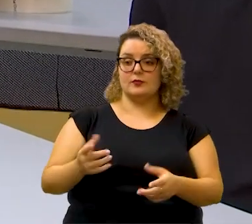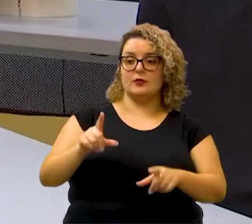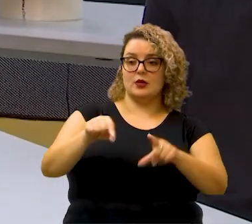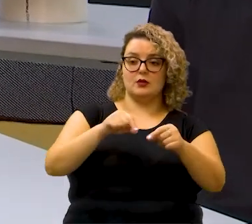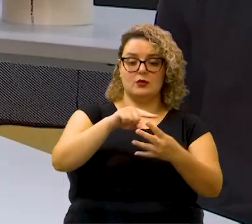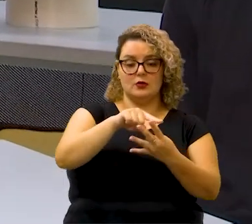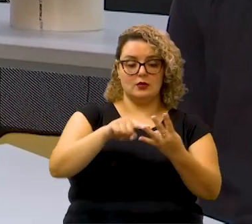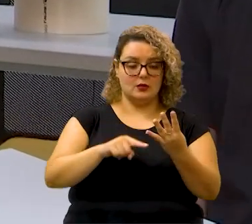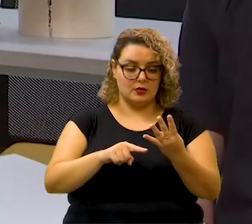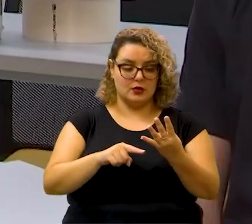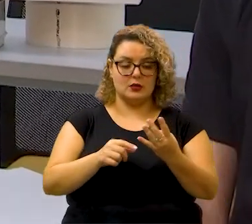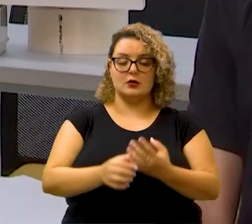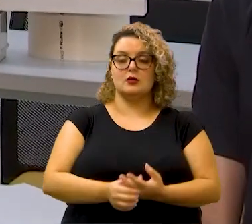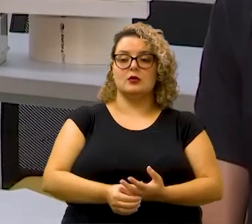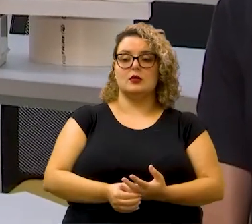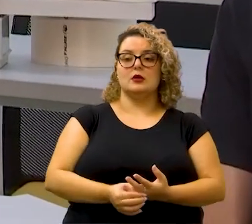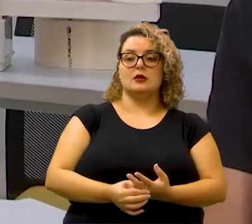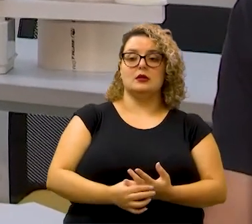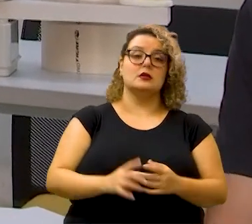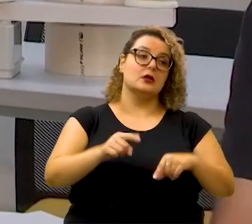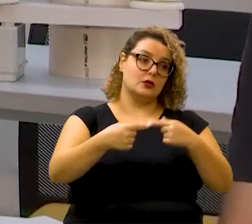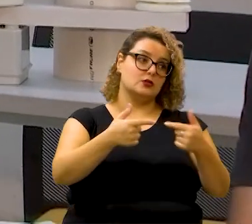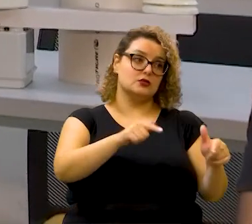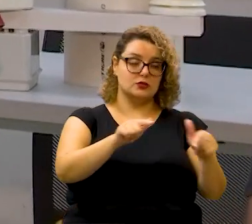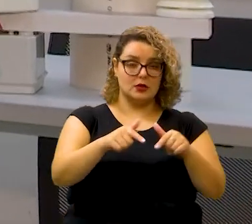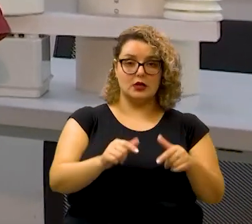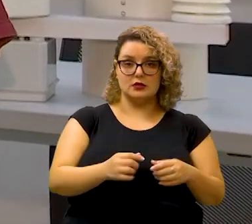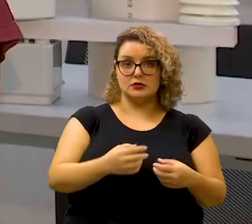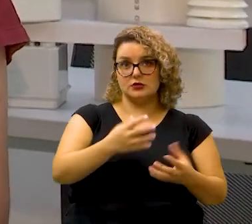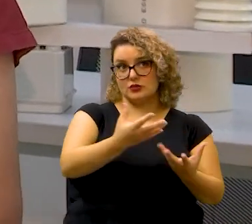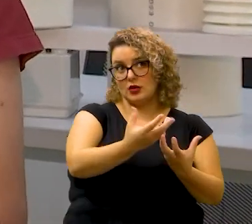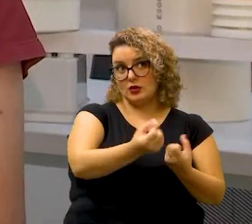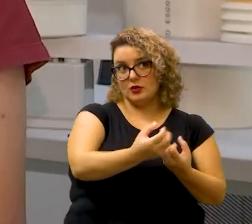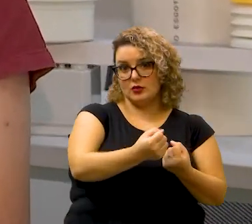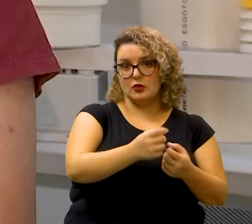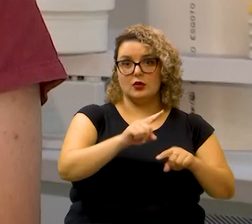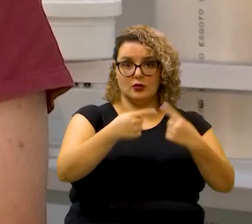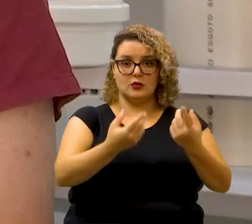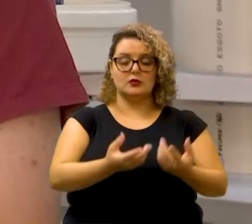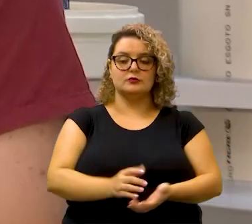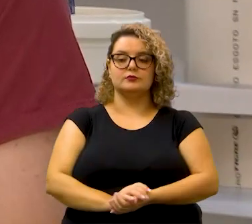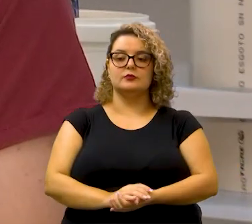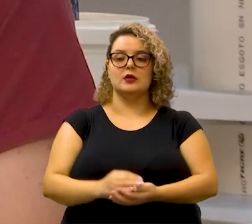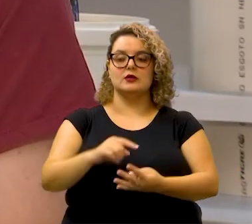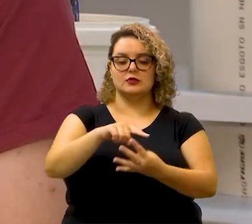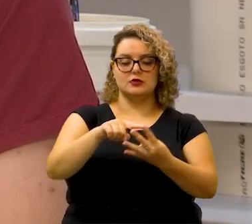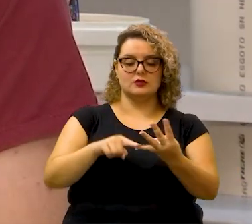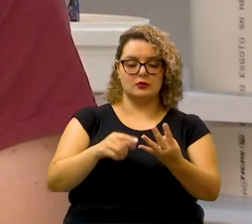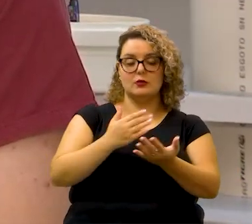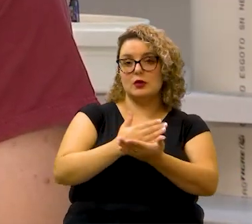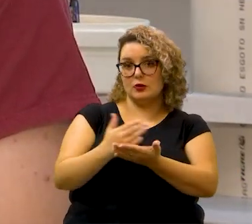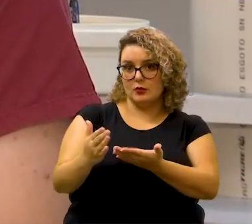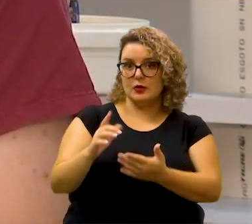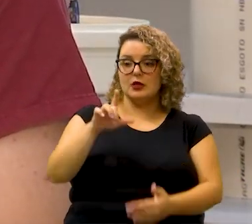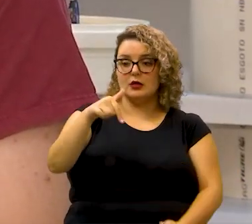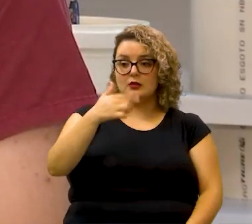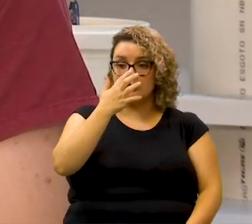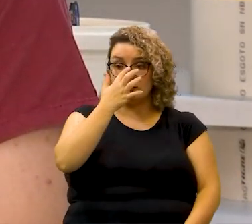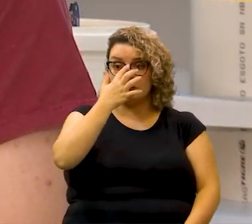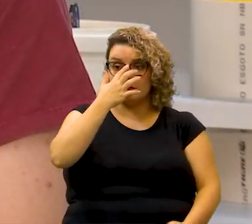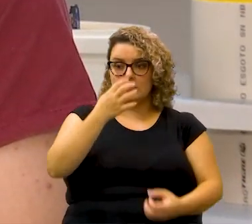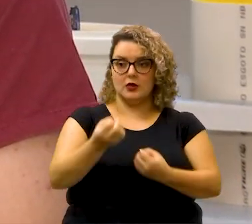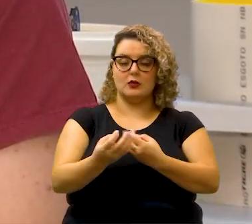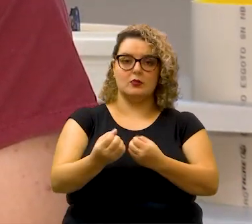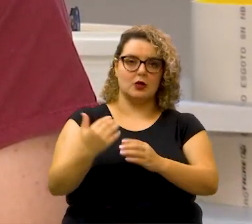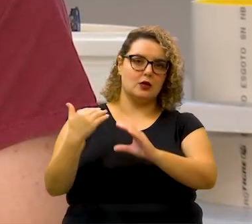pluviométrico. A gente só escolheu esses 4, tem estações que coletam outros dados, mas no geral a gente só escolheu esses 4 para um começo.